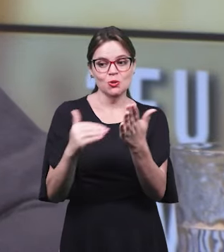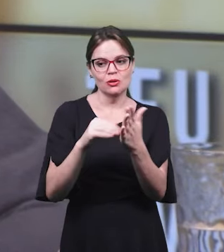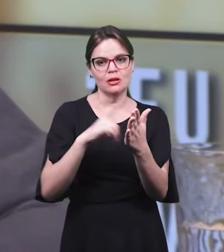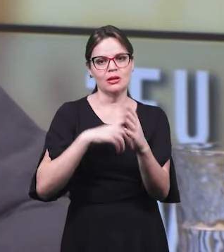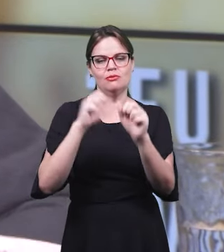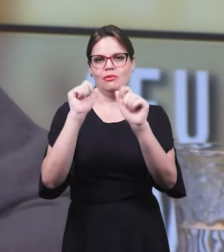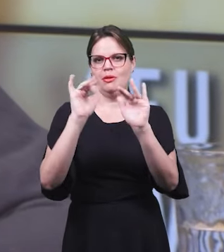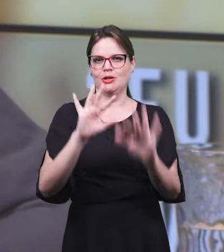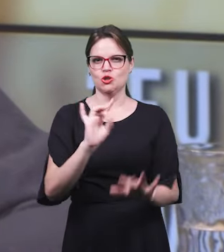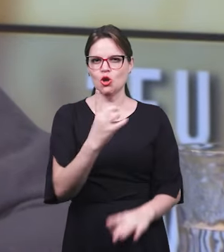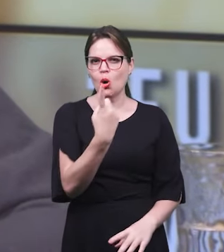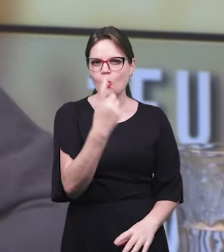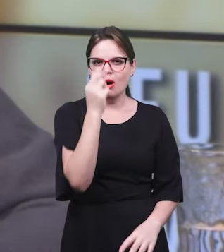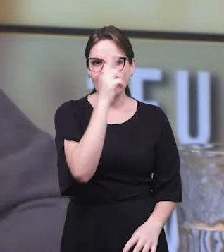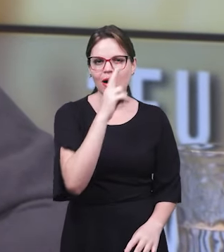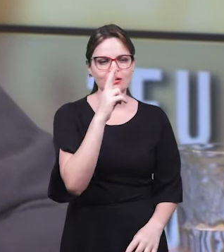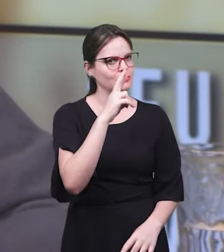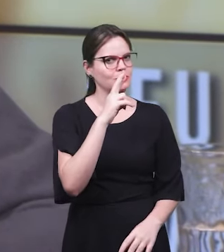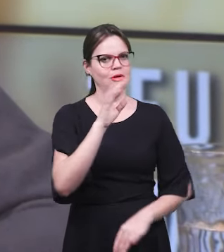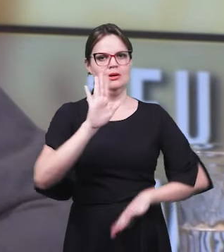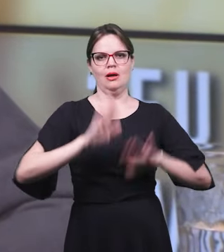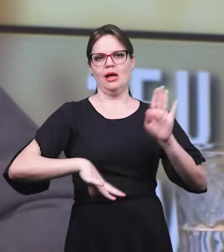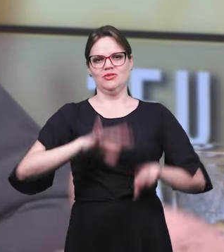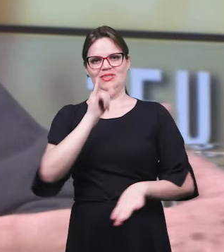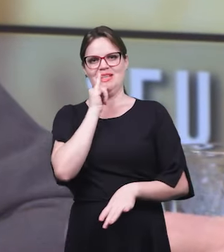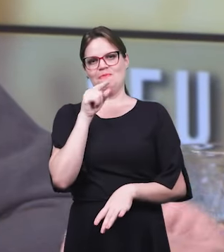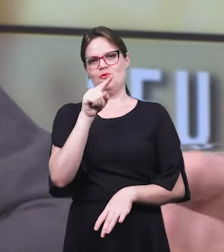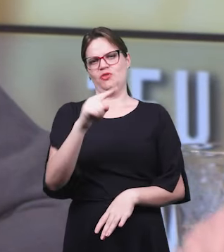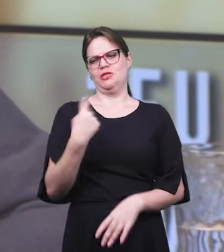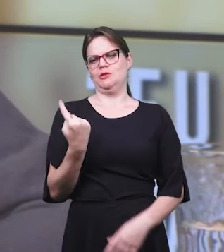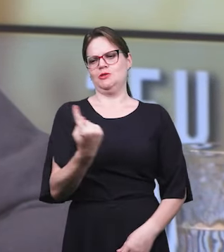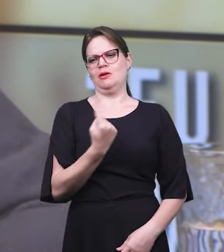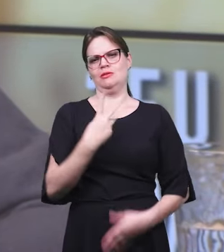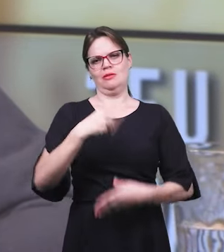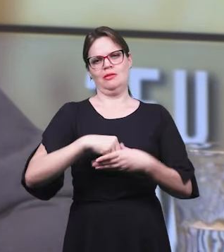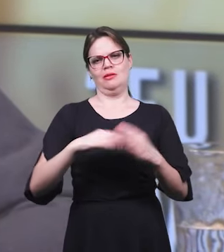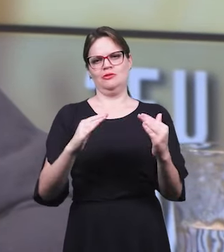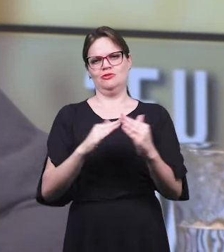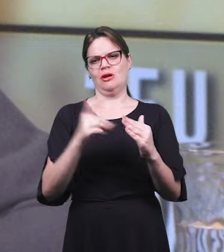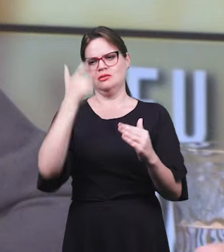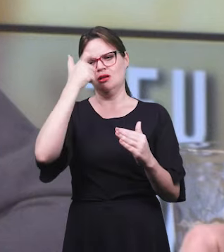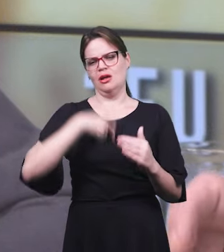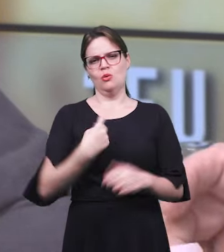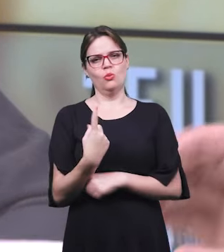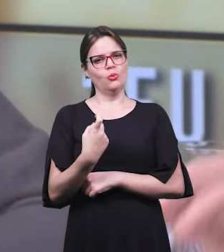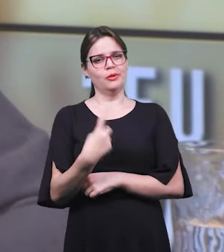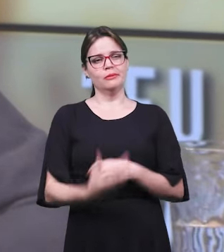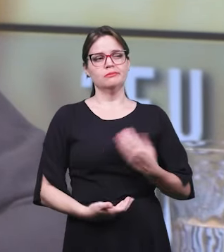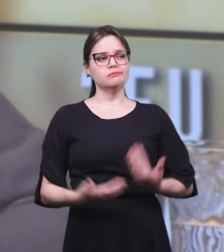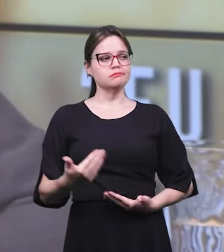preservada. Então, às vezes, você pode estar sozinho ou sozinha dentro da sua casa